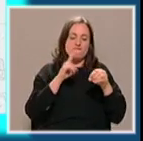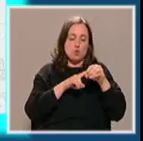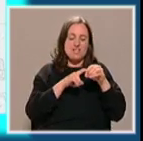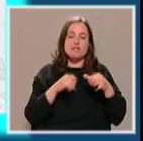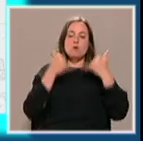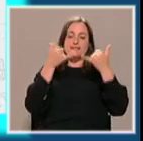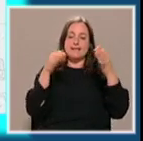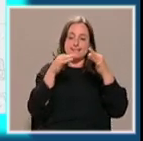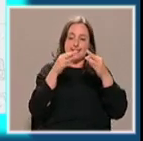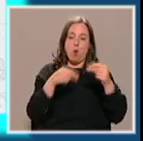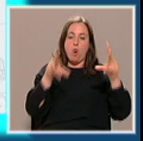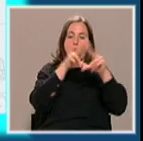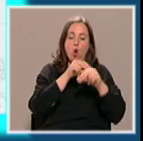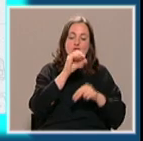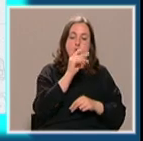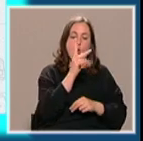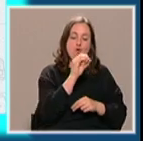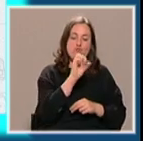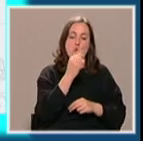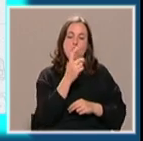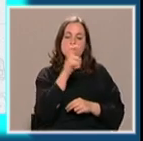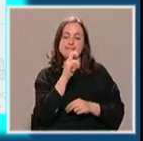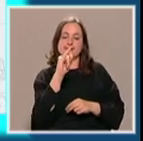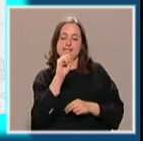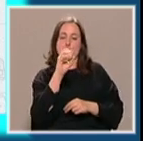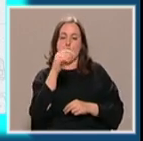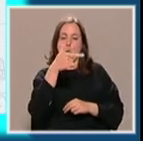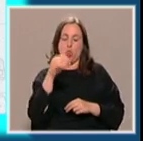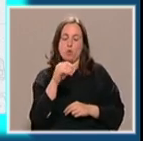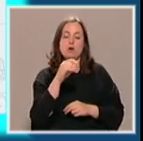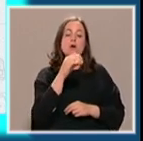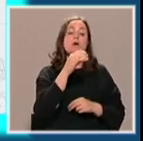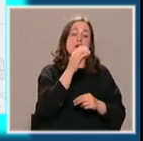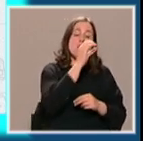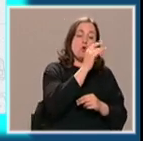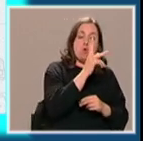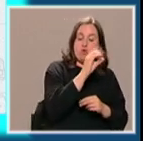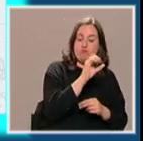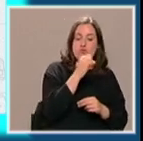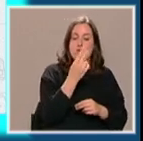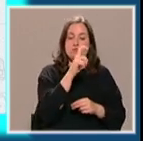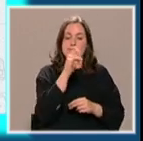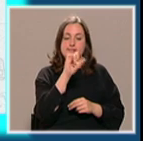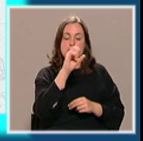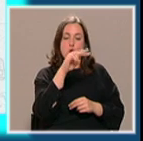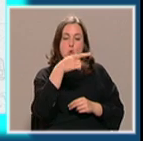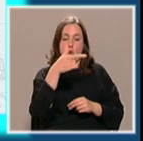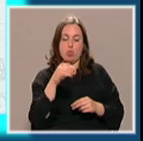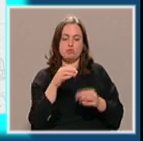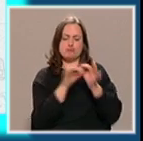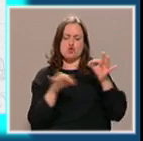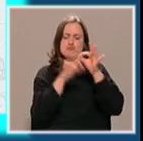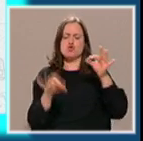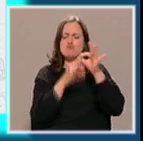uma nova célula, o ovo ou zigoto. O ovo ou zigoto vai sofrer divisões celulares